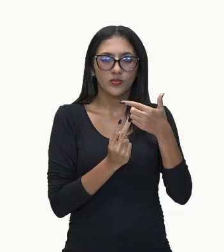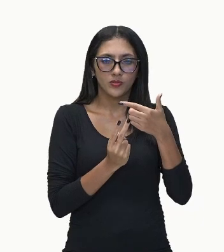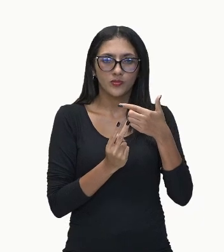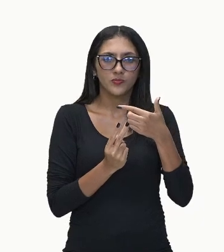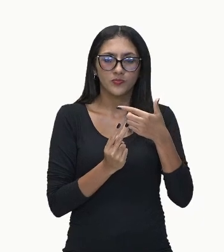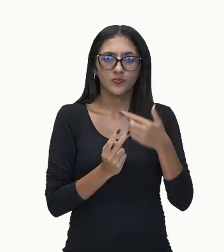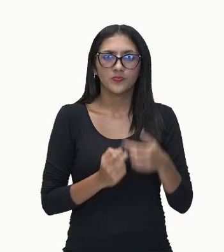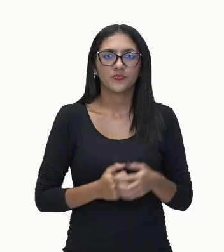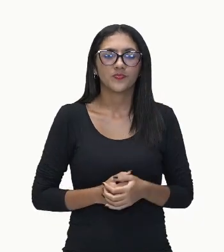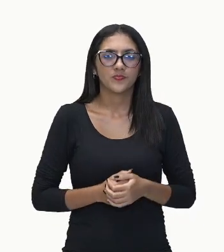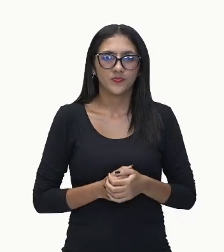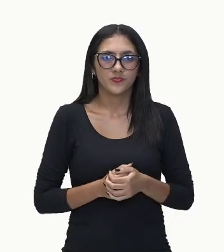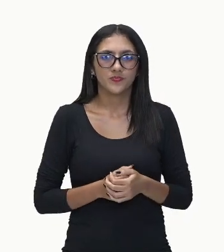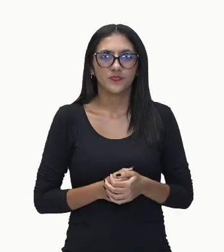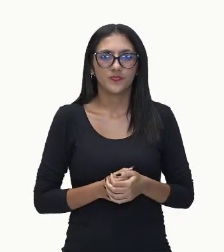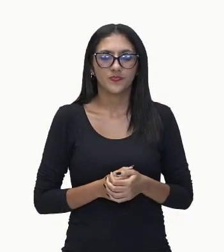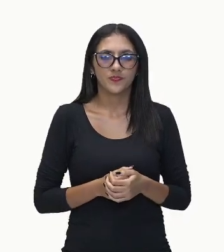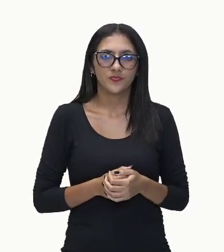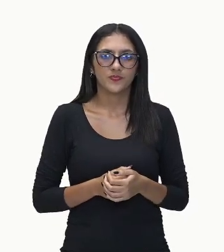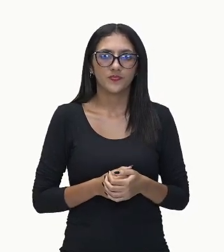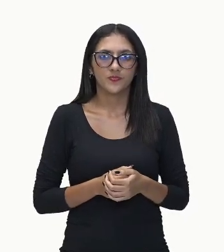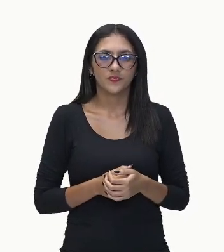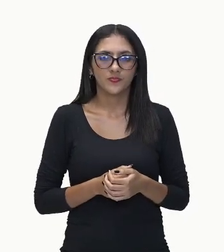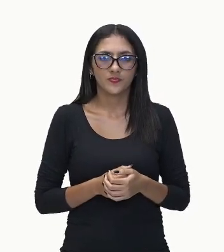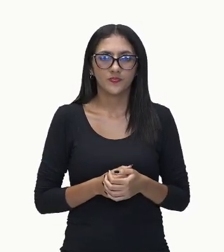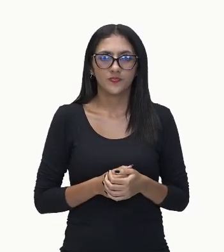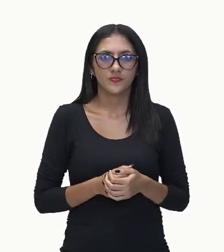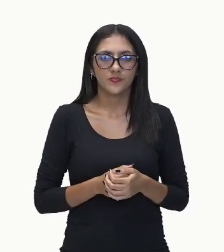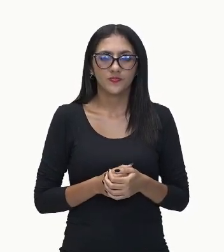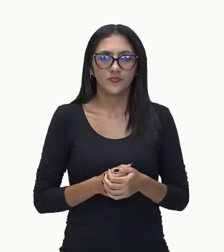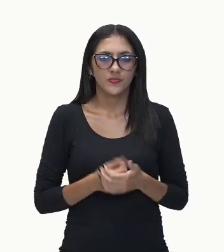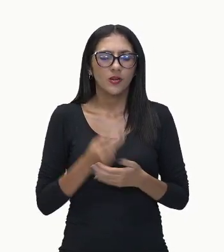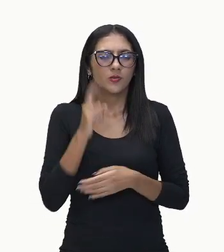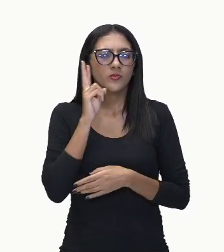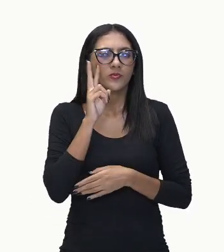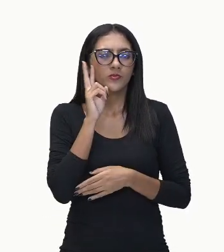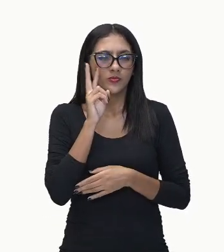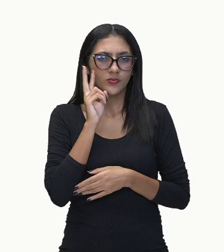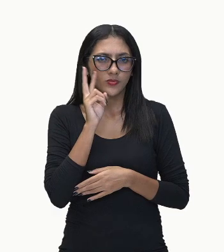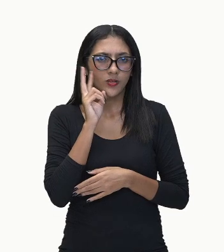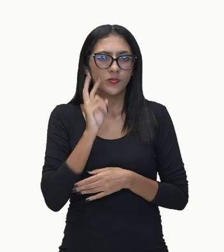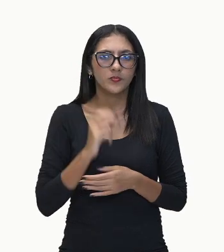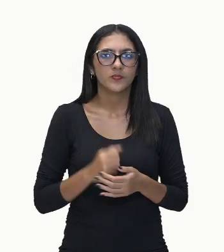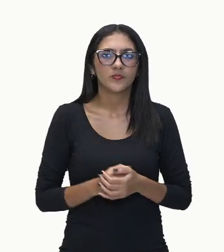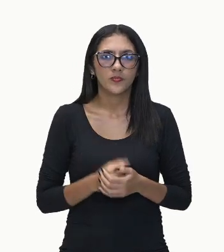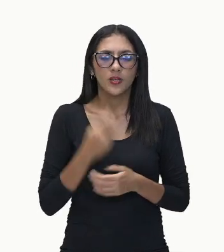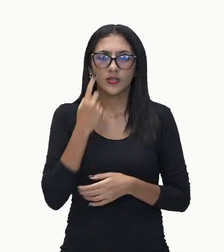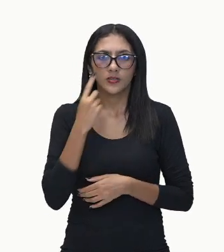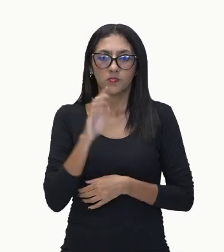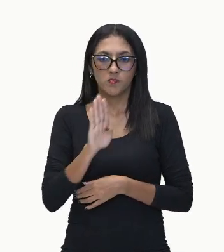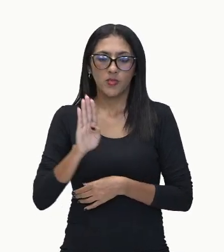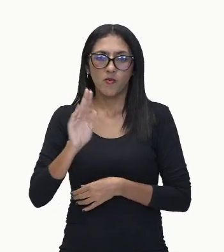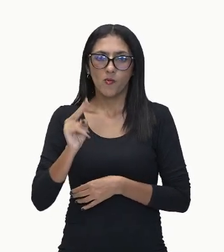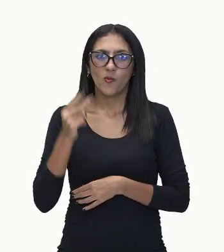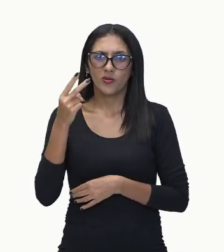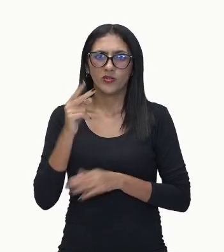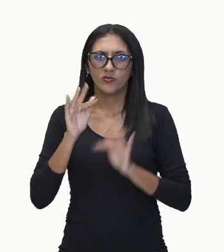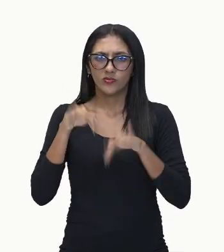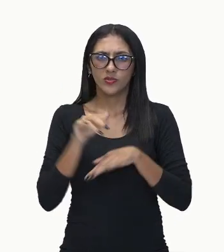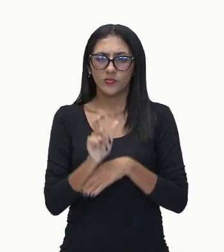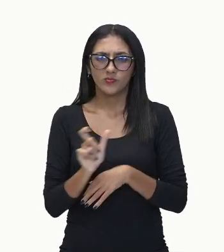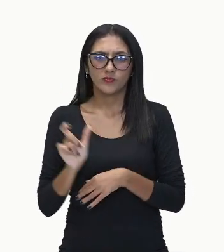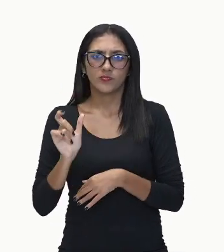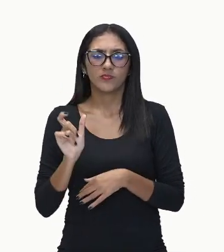do o coeficiente do coeficiente linear e tá falando o seguinte em outras palavras ex PR o seguinte o que esse cara aqui ó que está faltando é a metade